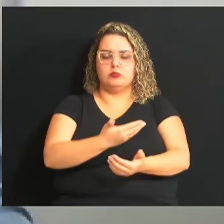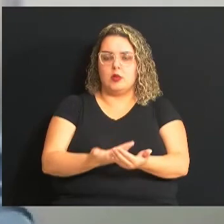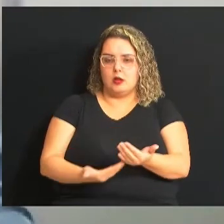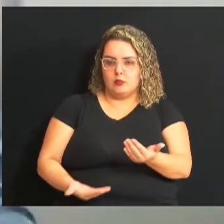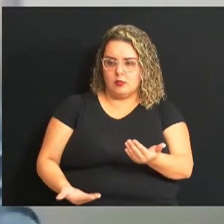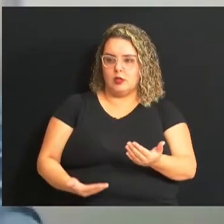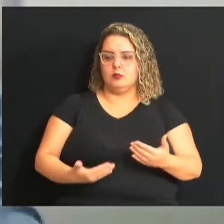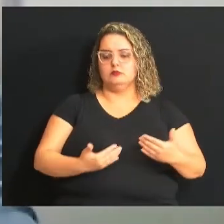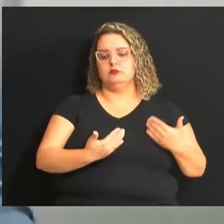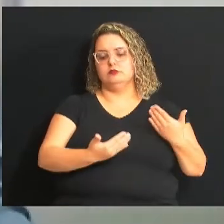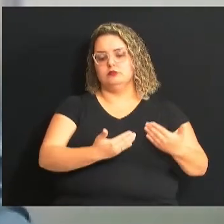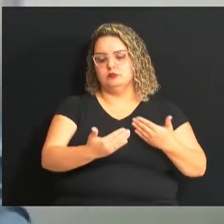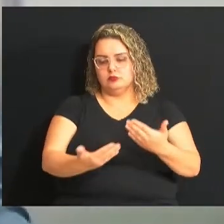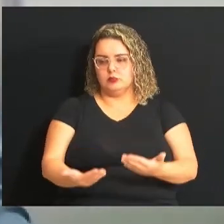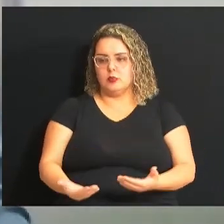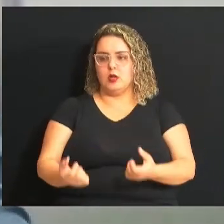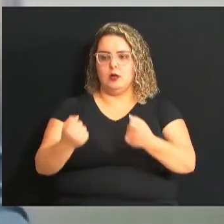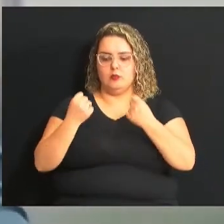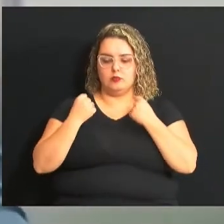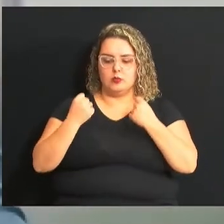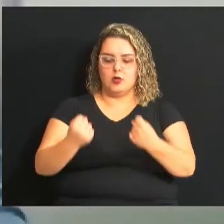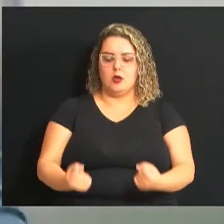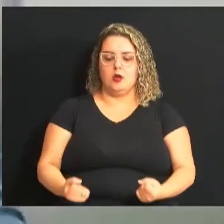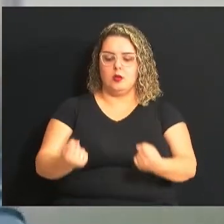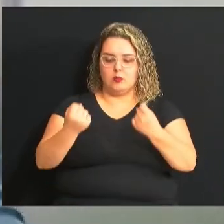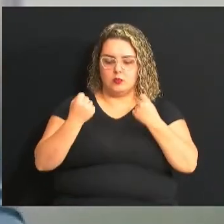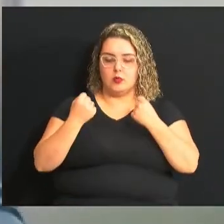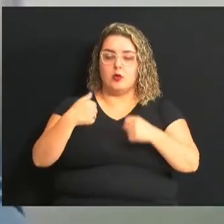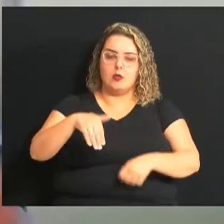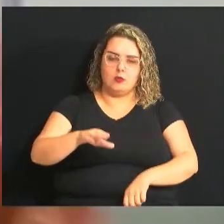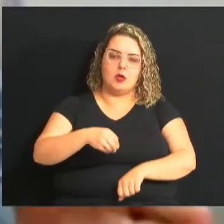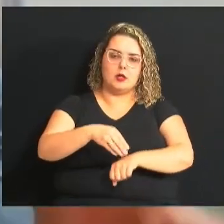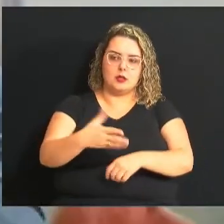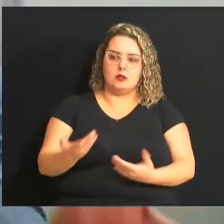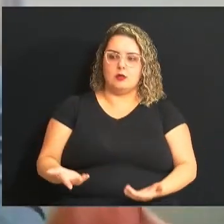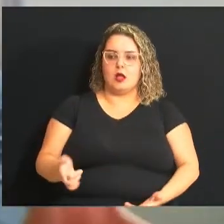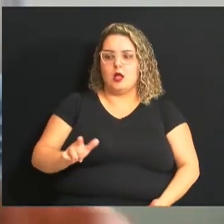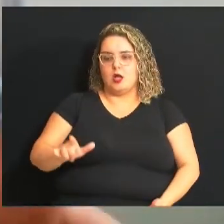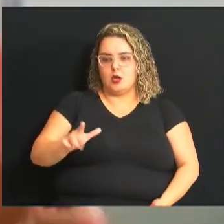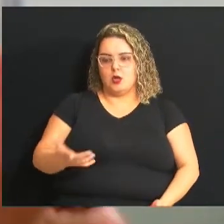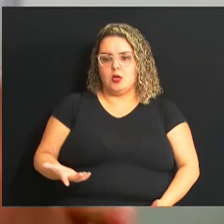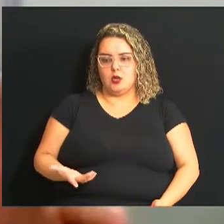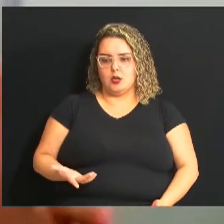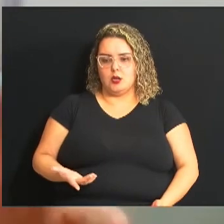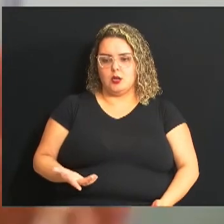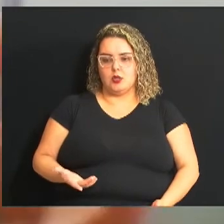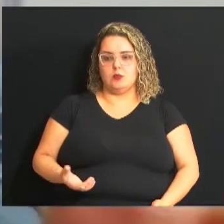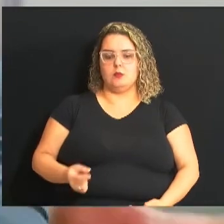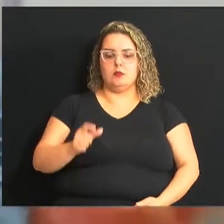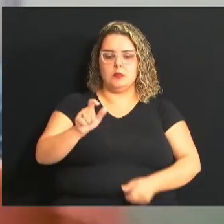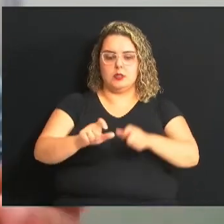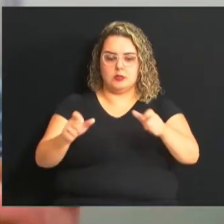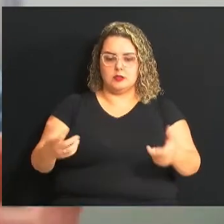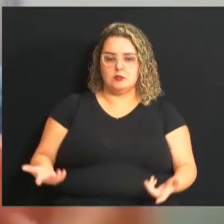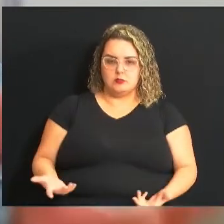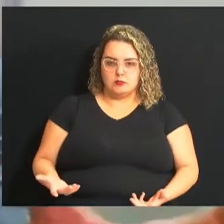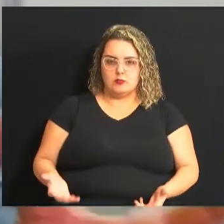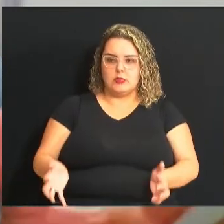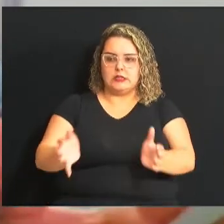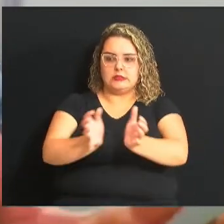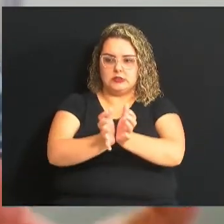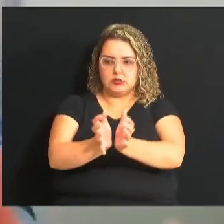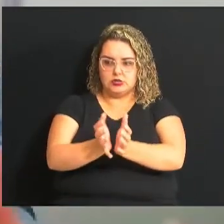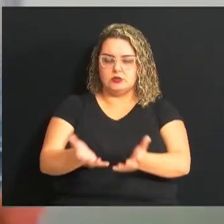dos anos, a musculação é o mais indicado. Mas é claro que essa musculação para esse tipo de indivíduo, né, para esse grupo, para essa